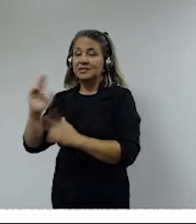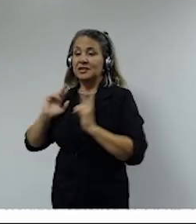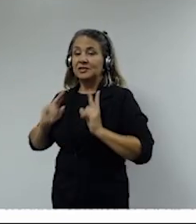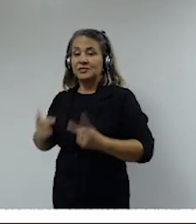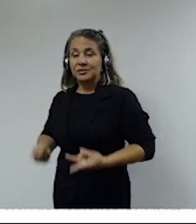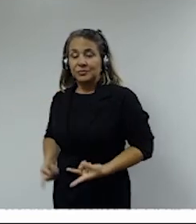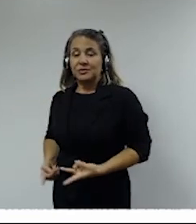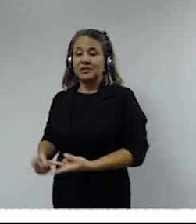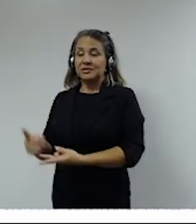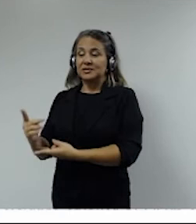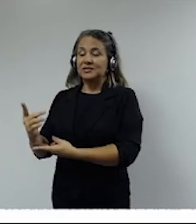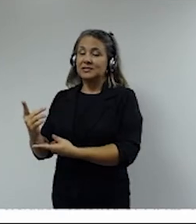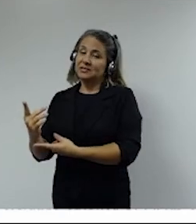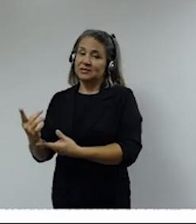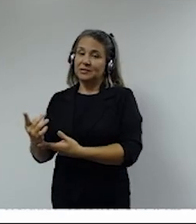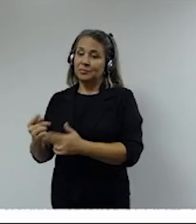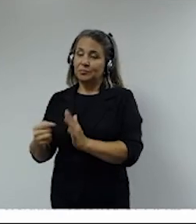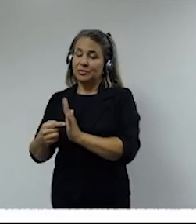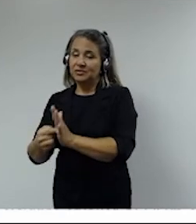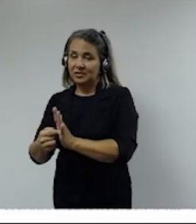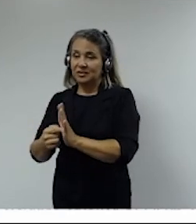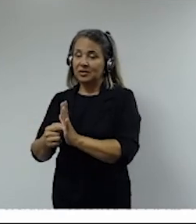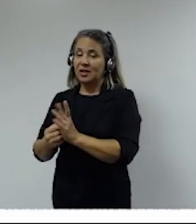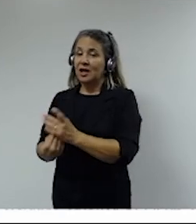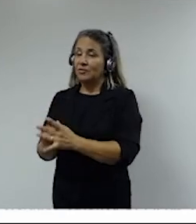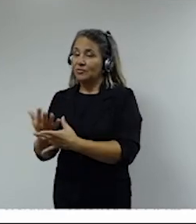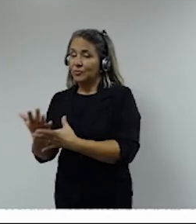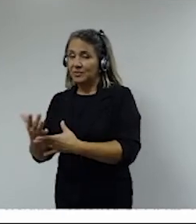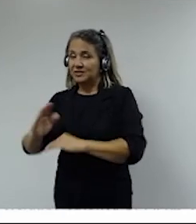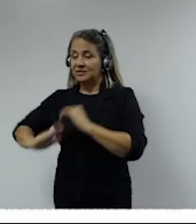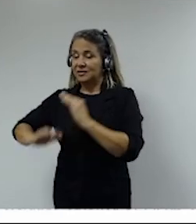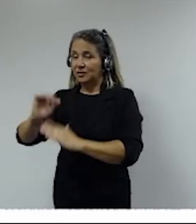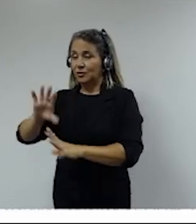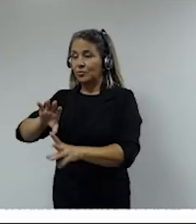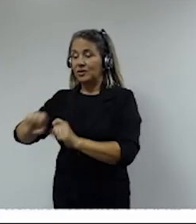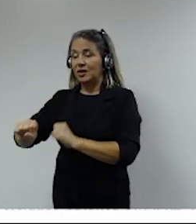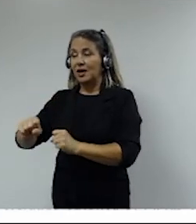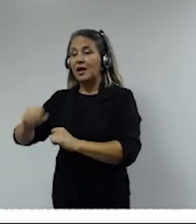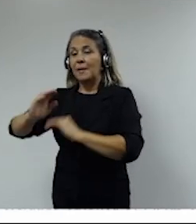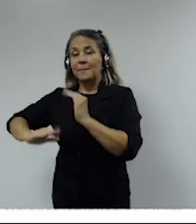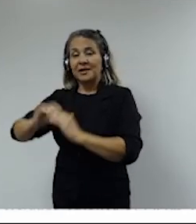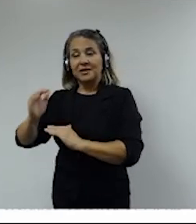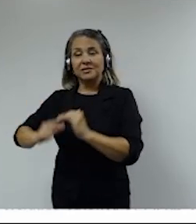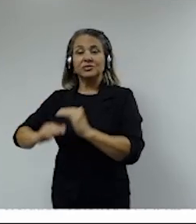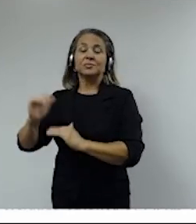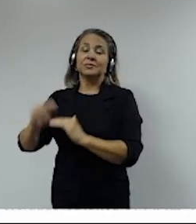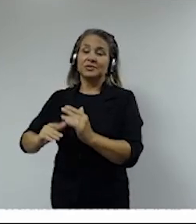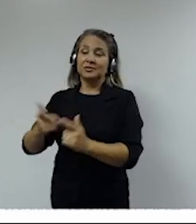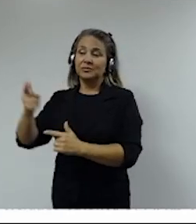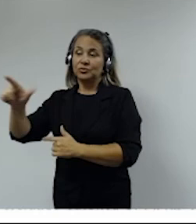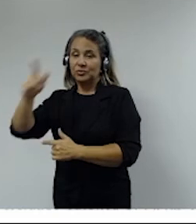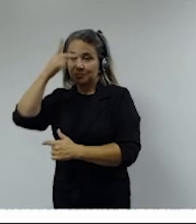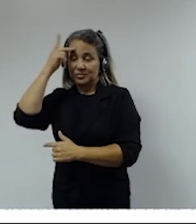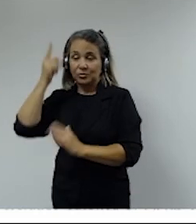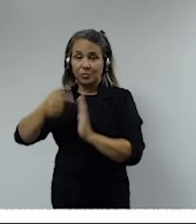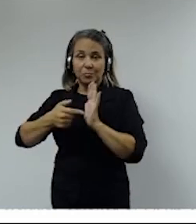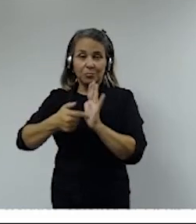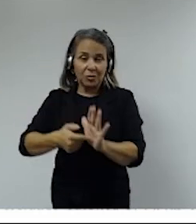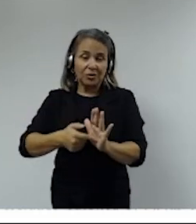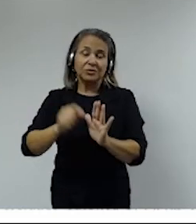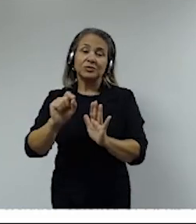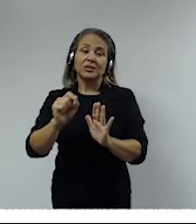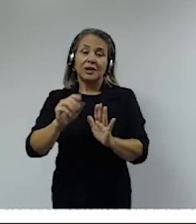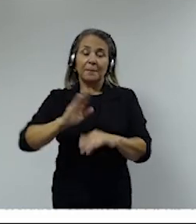morais inerentes à formação e à prática profissional de outro expressa a carga moral que fica ainda